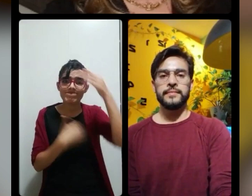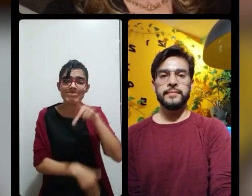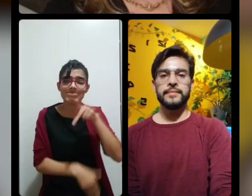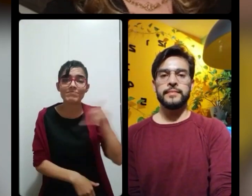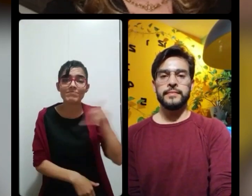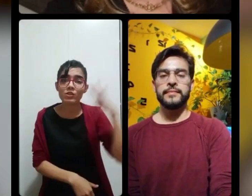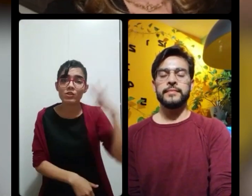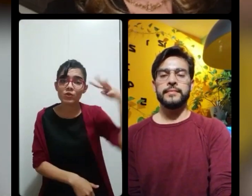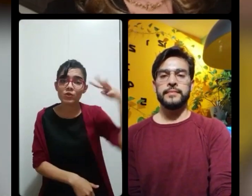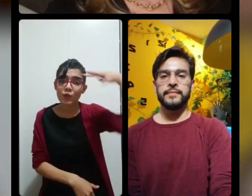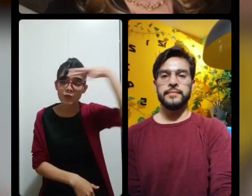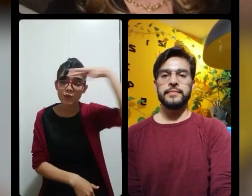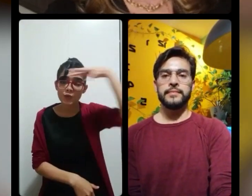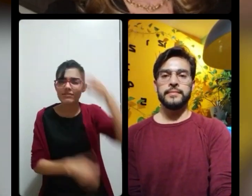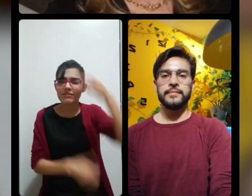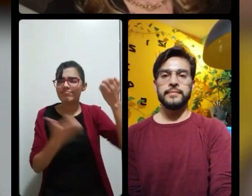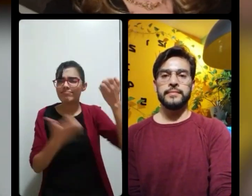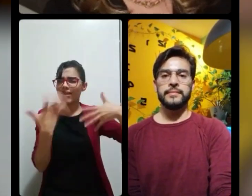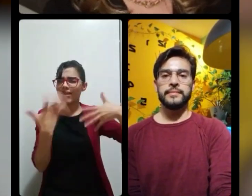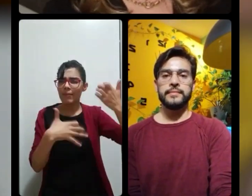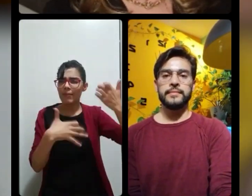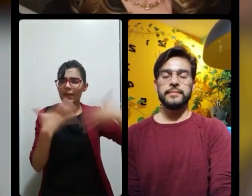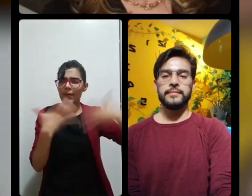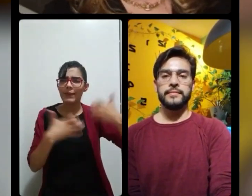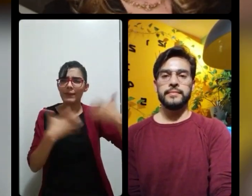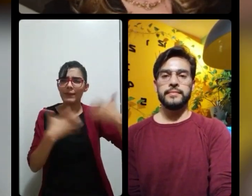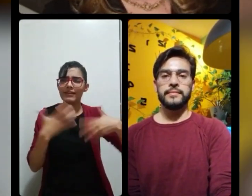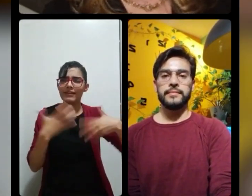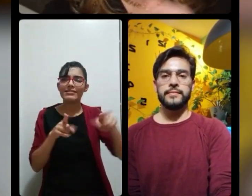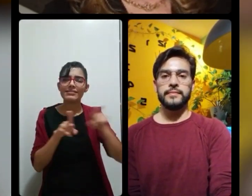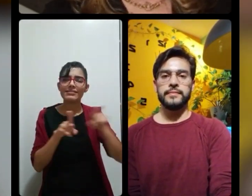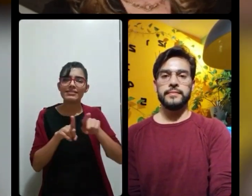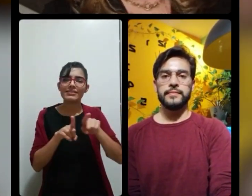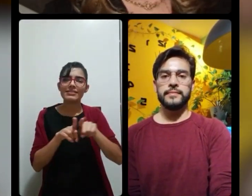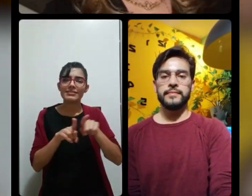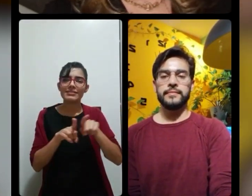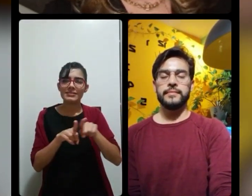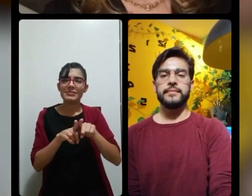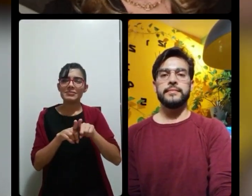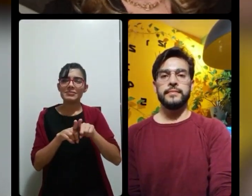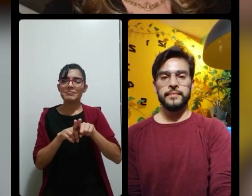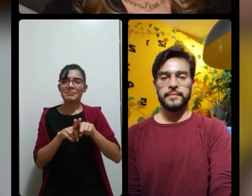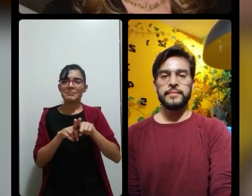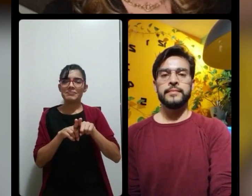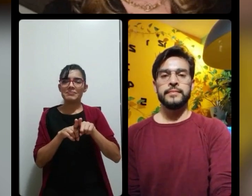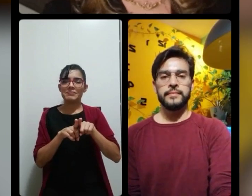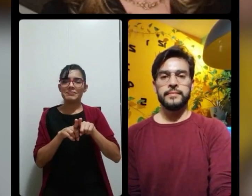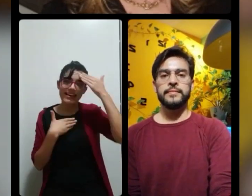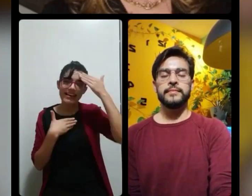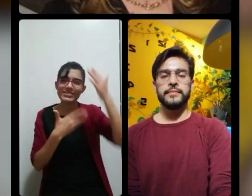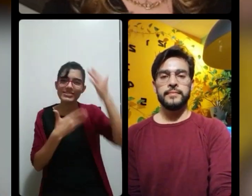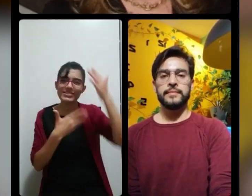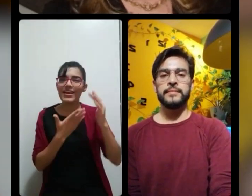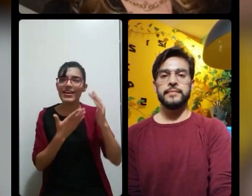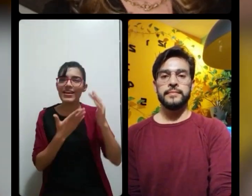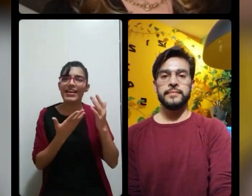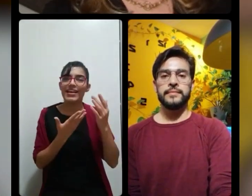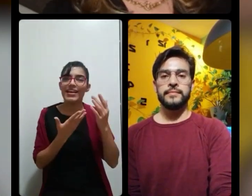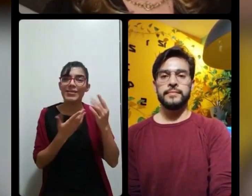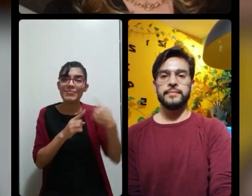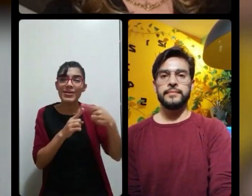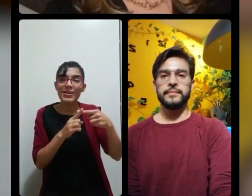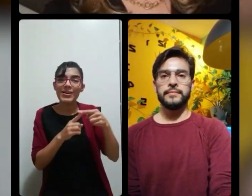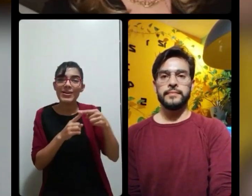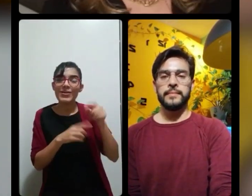nos falamos recentemente pela primeira vez e de pronto você já topou aqui nos auxiliar com essa missão